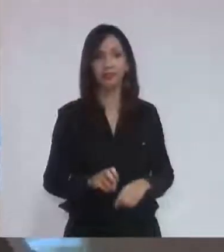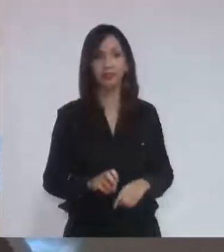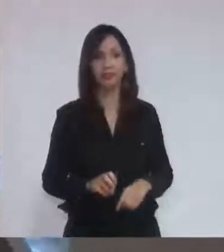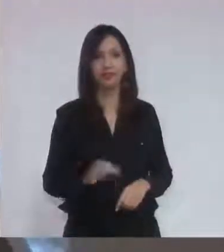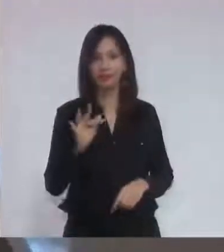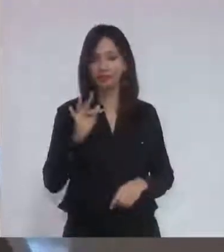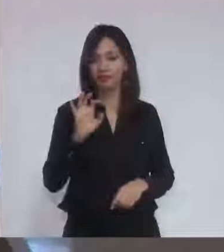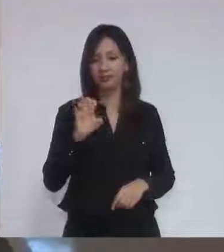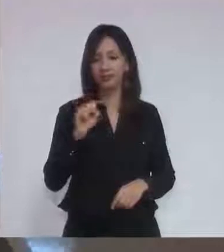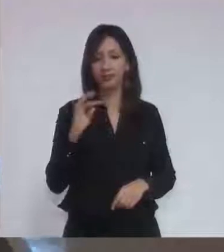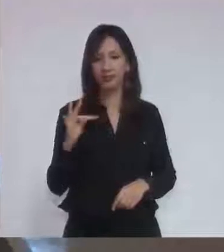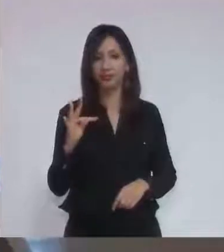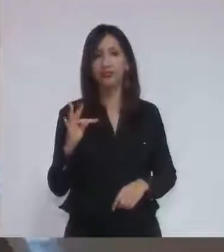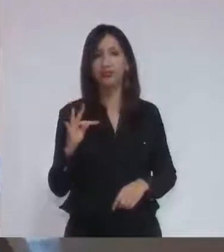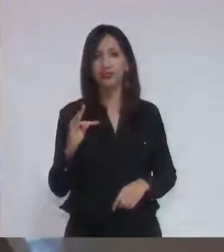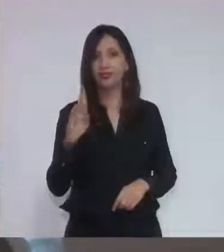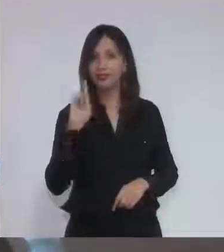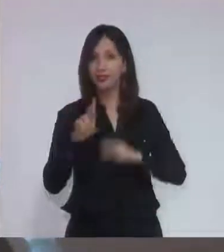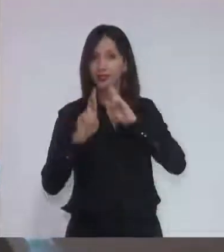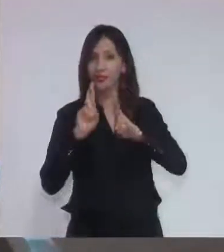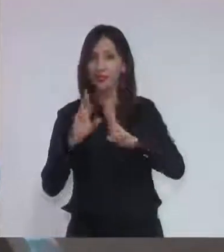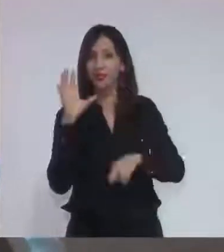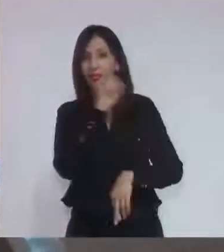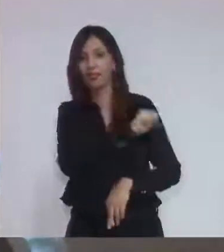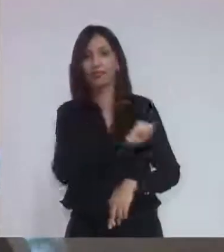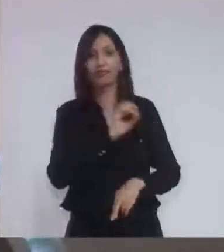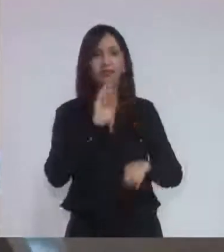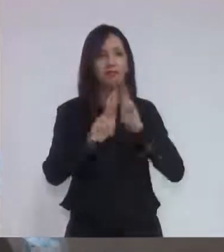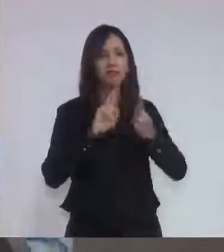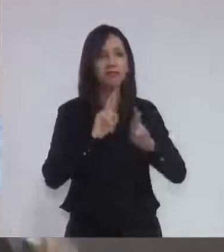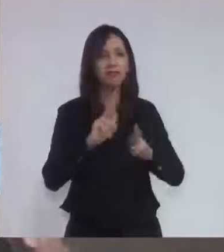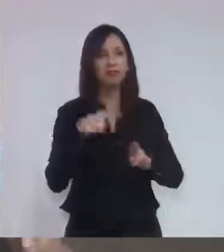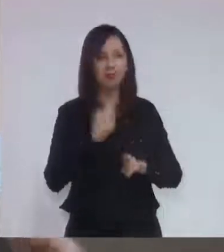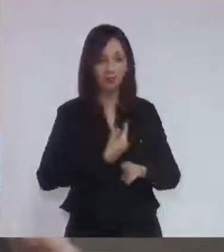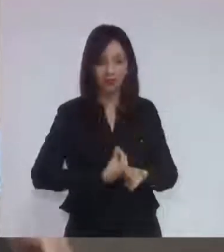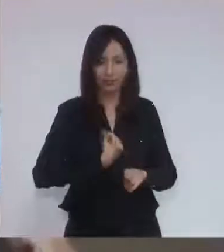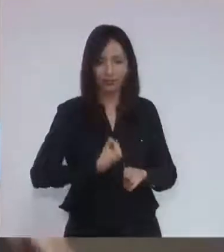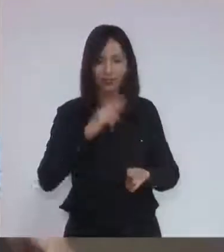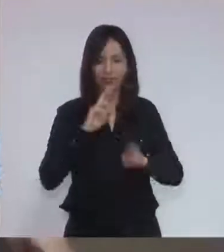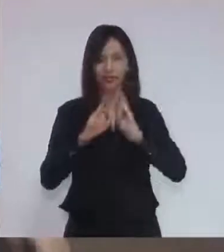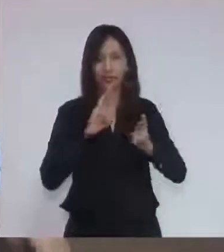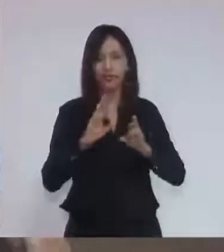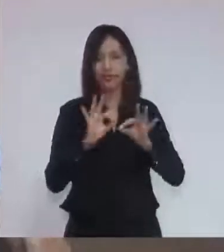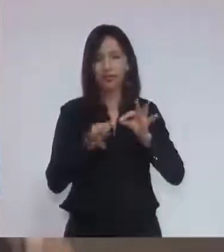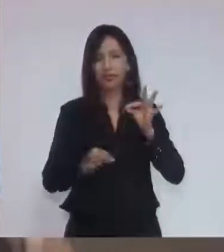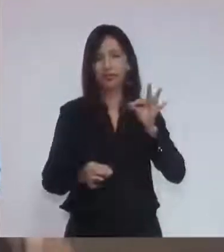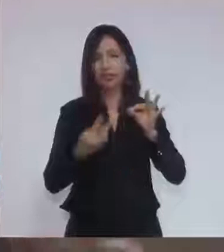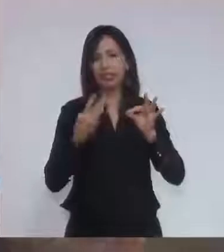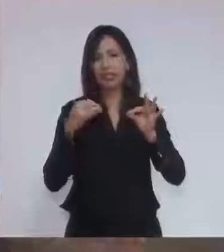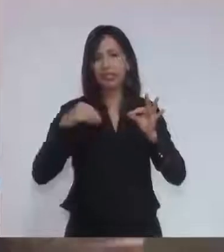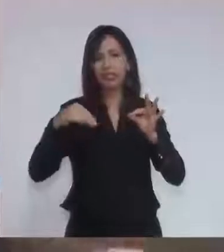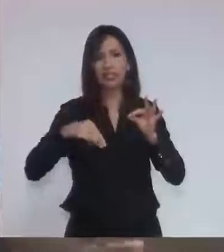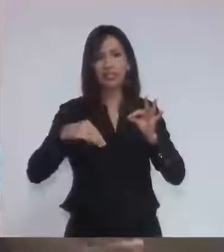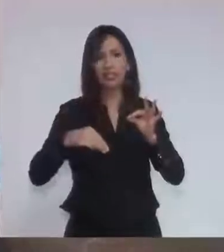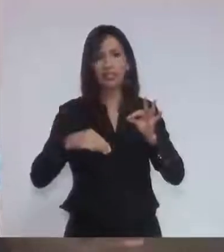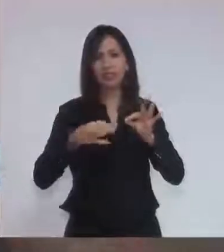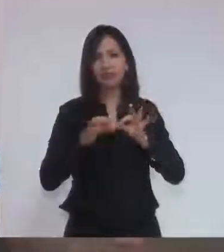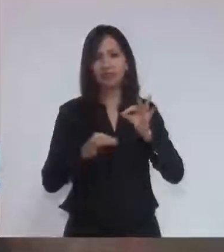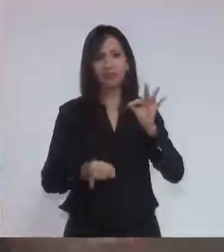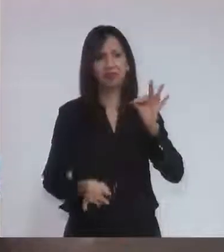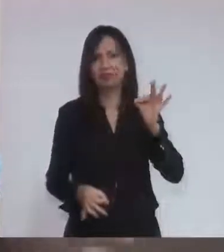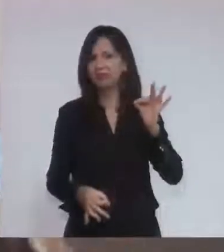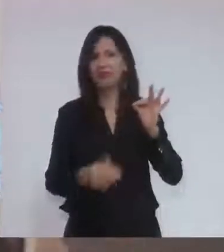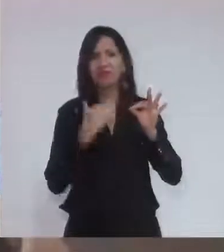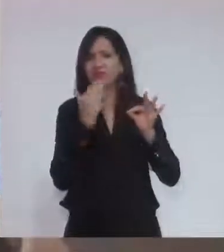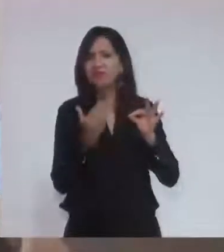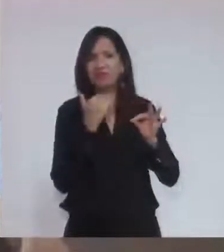Response. É resposta rápida. Então, se todos nós participamos de uma reunião que demora mais do que meia hora, essa reunião não vai ter